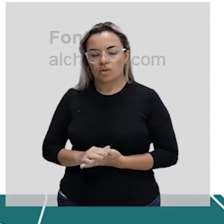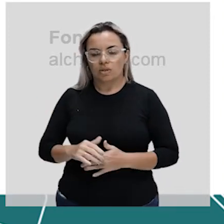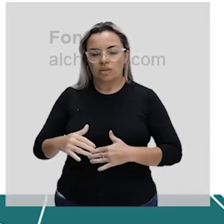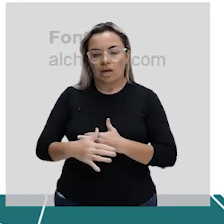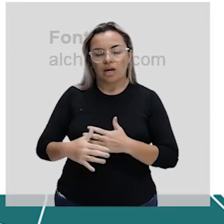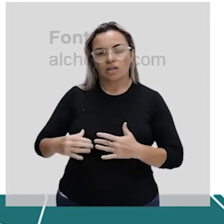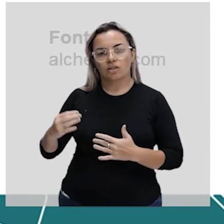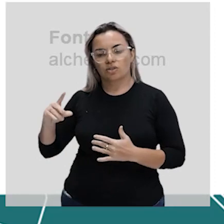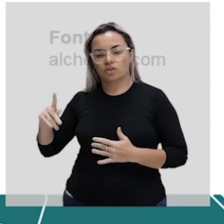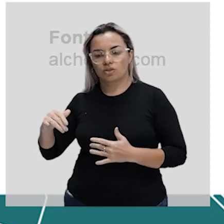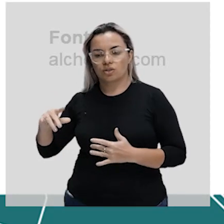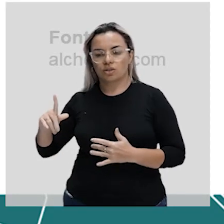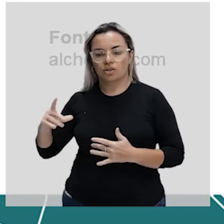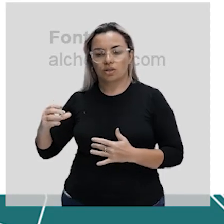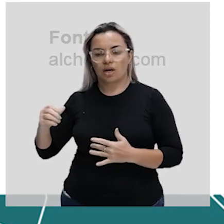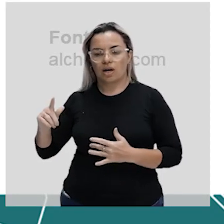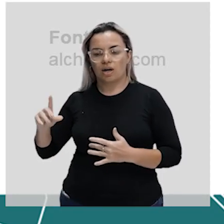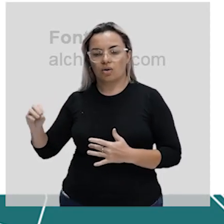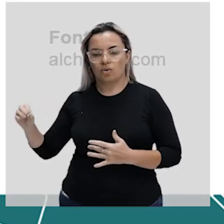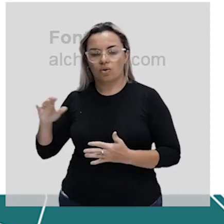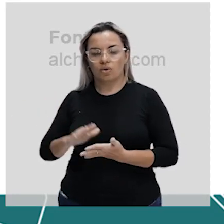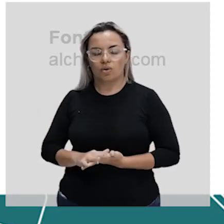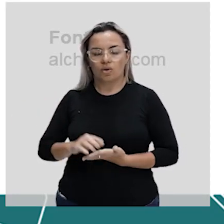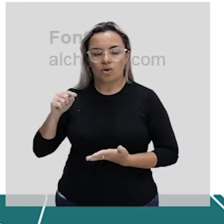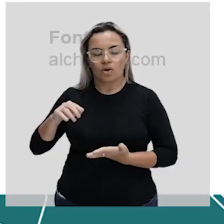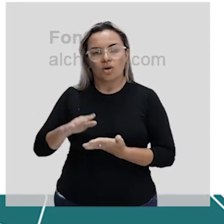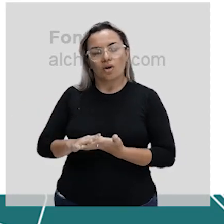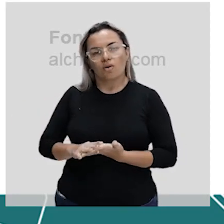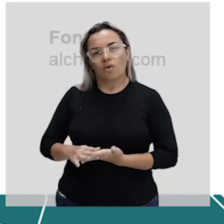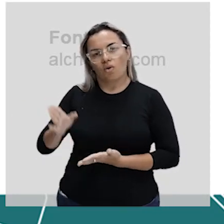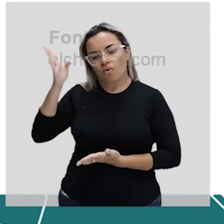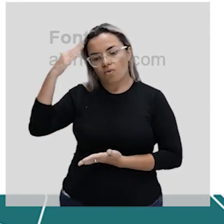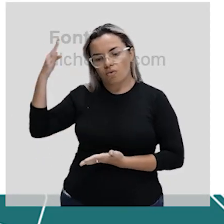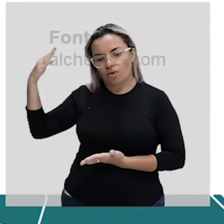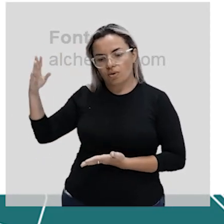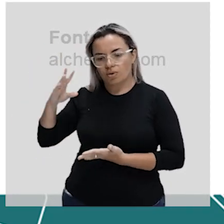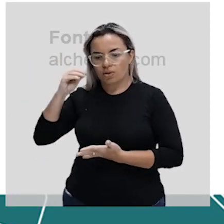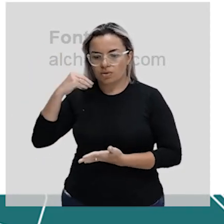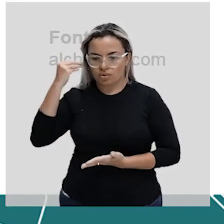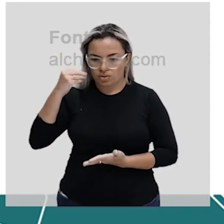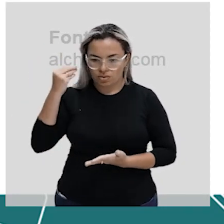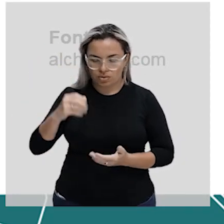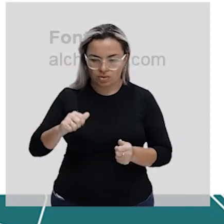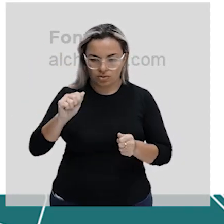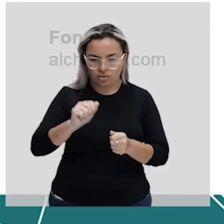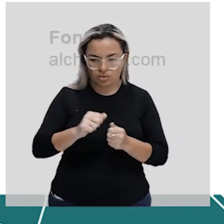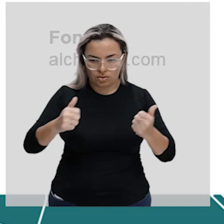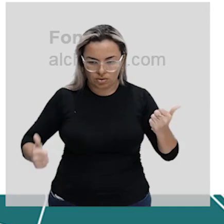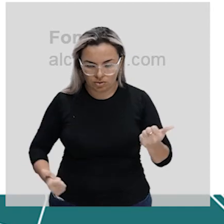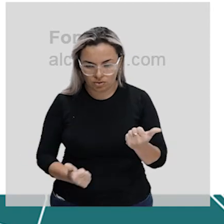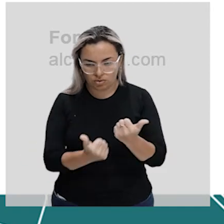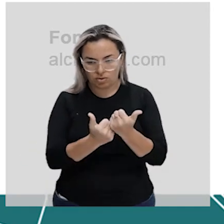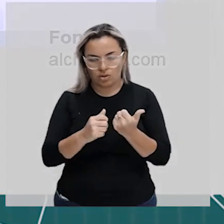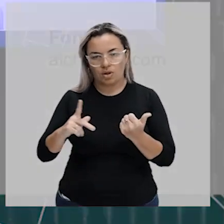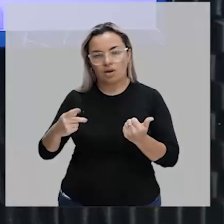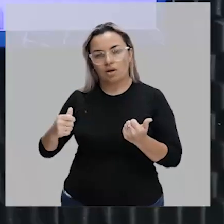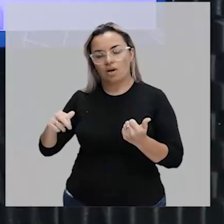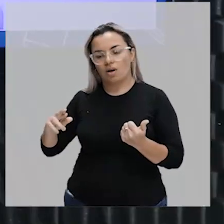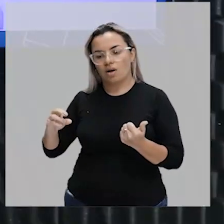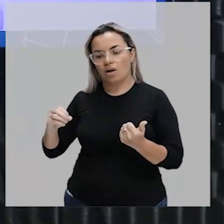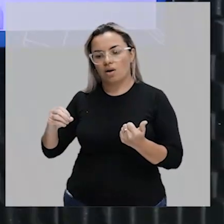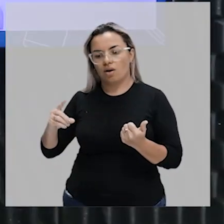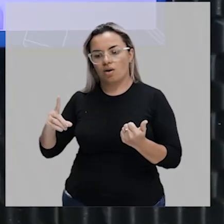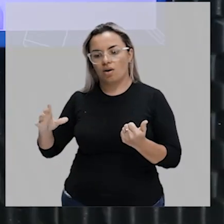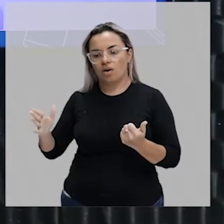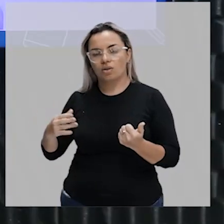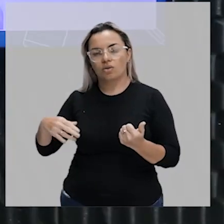experimento feito em colaboração com Harold Urey, tá? Esse experimento ele desenvolveu para